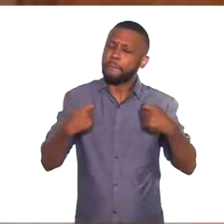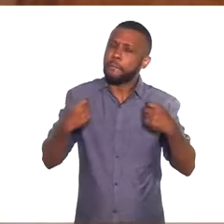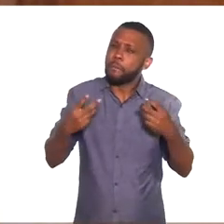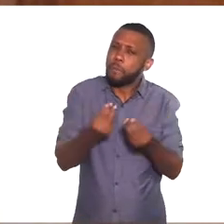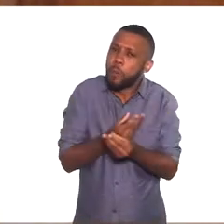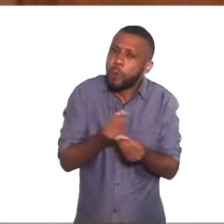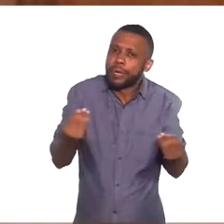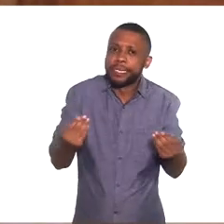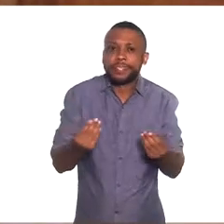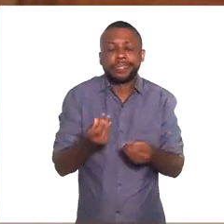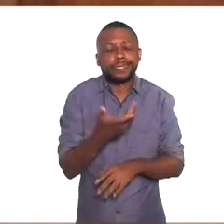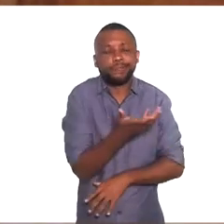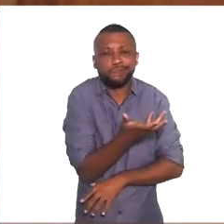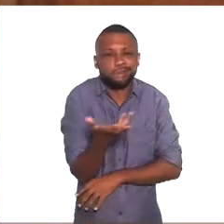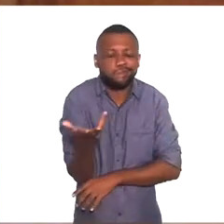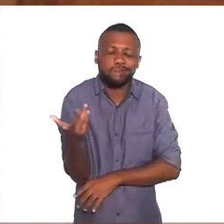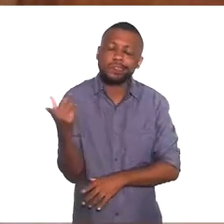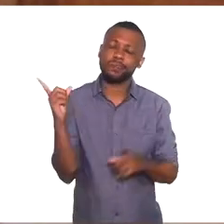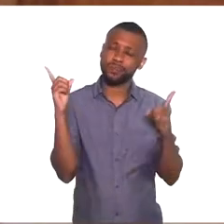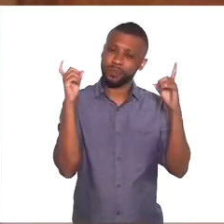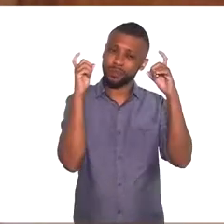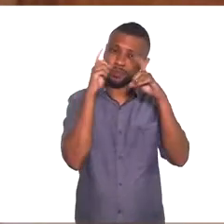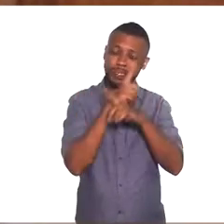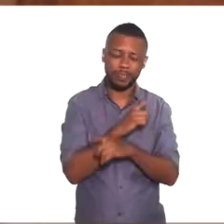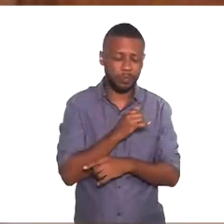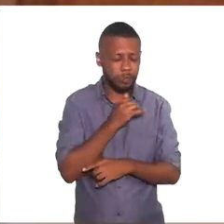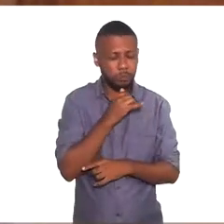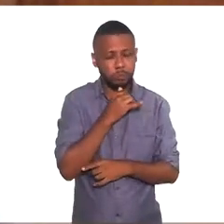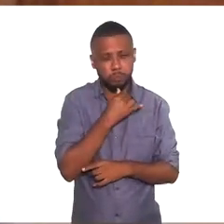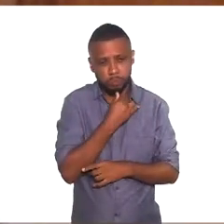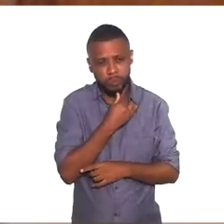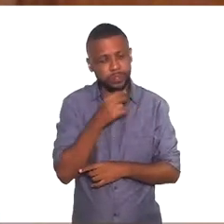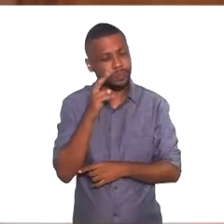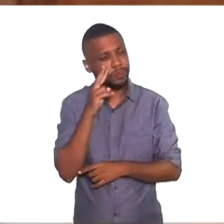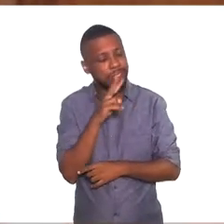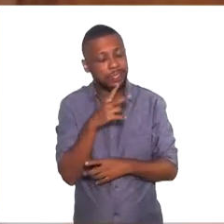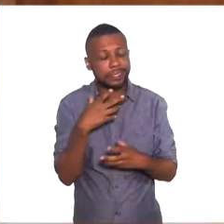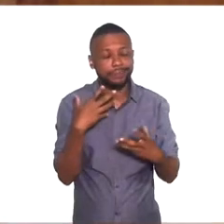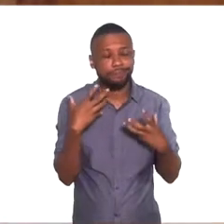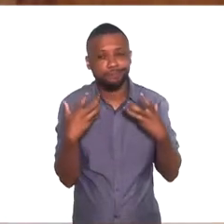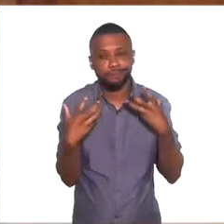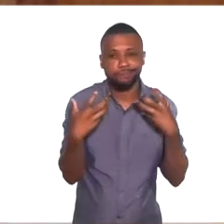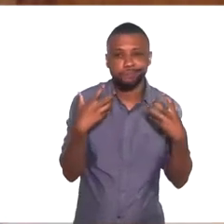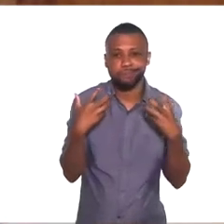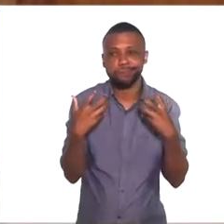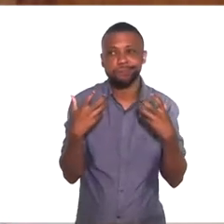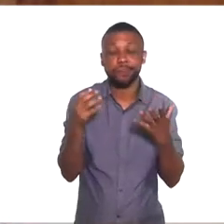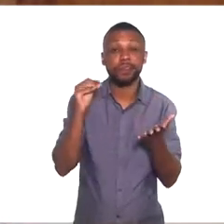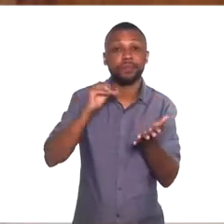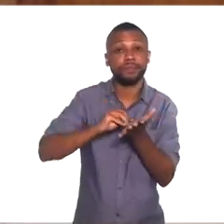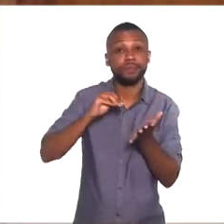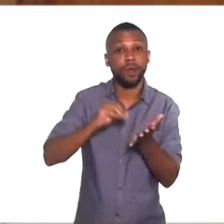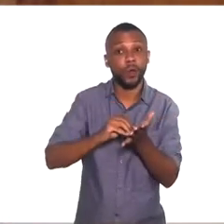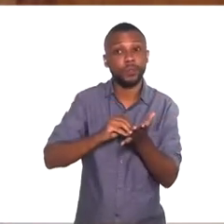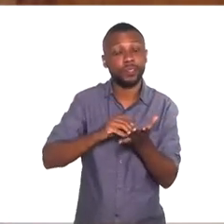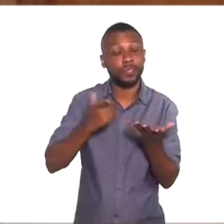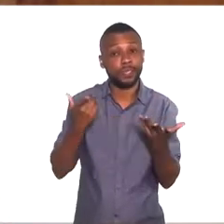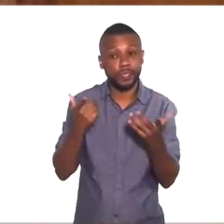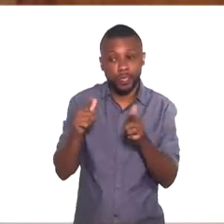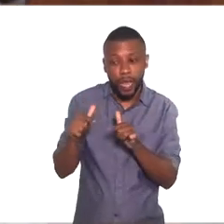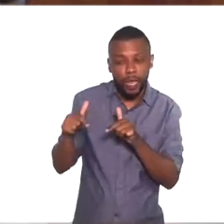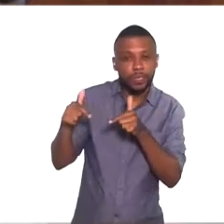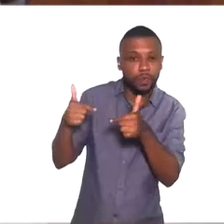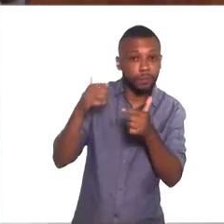muita necessidade e realmente dói o coração de ver tanto tanto e a nossa impotência de há tanta coisa